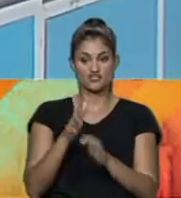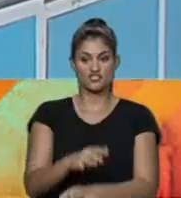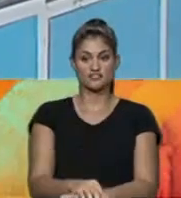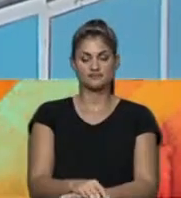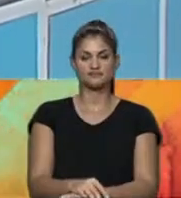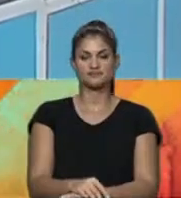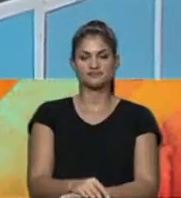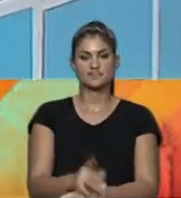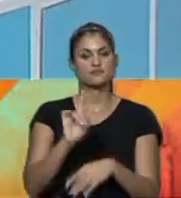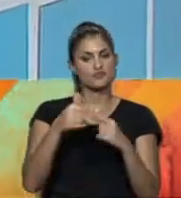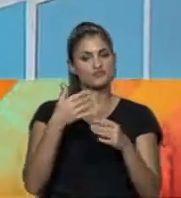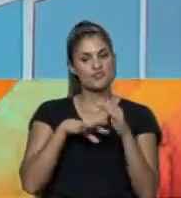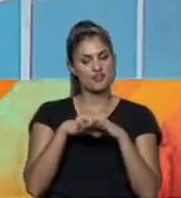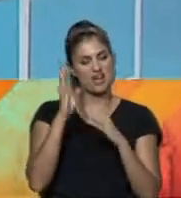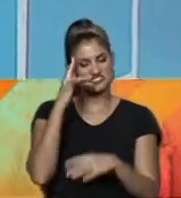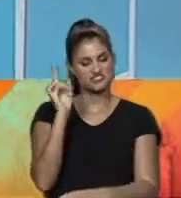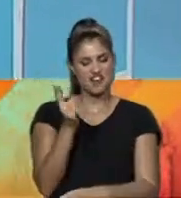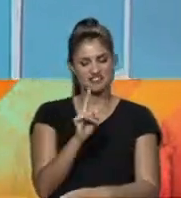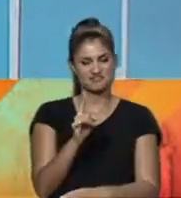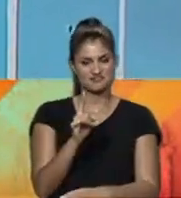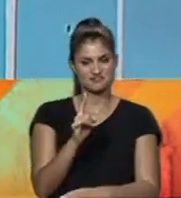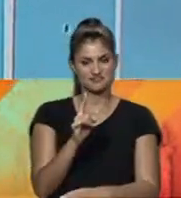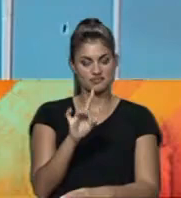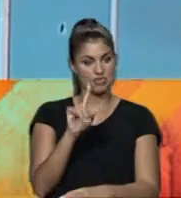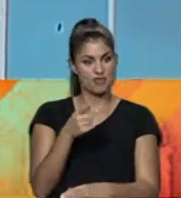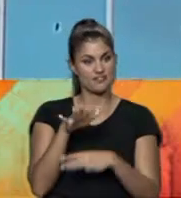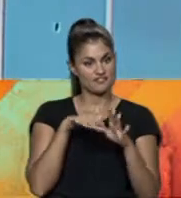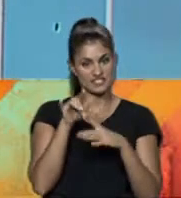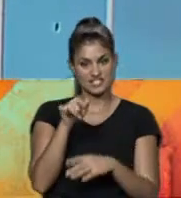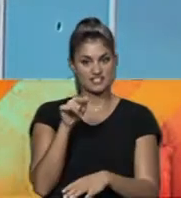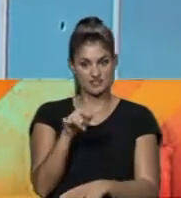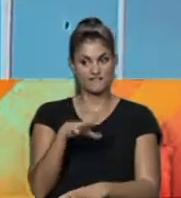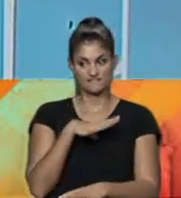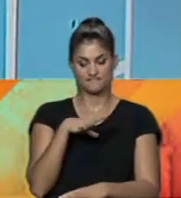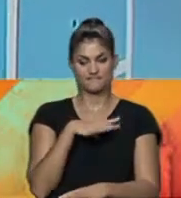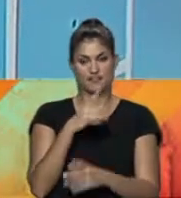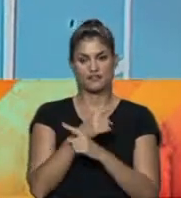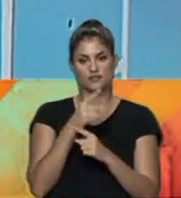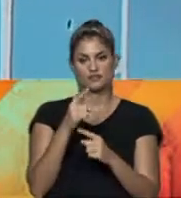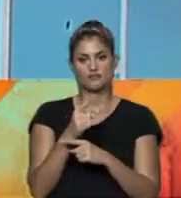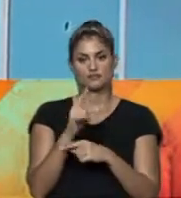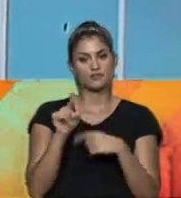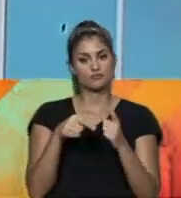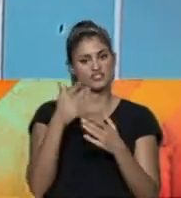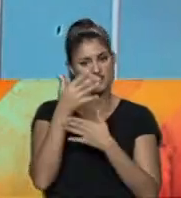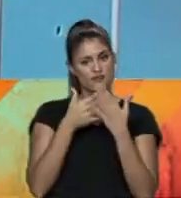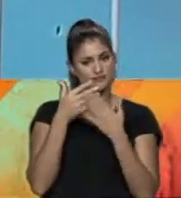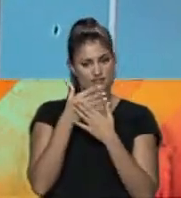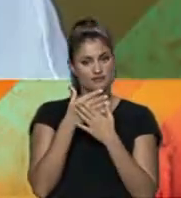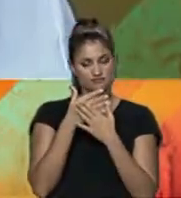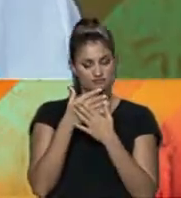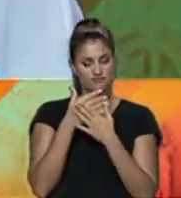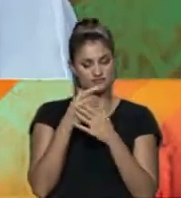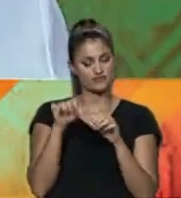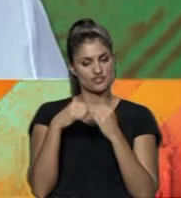Guardar, não, guardar o cabrito? Acho que não, acho que não. Acho que não se deve fazer esse alarme todo. Também acho. Porque senão cria um caos, não é? Na sociedade e